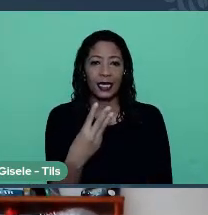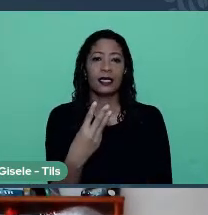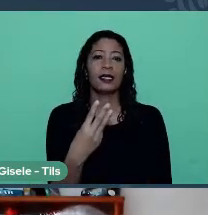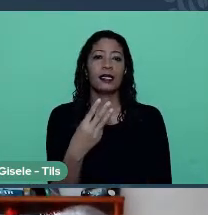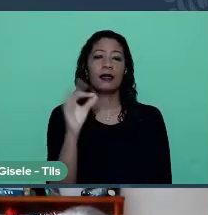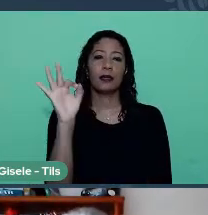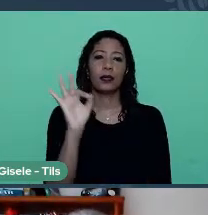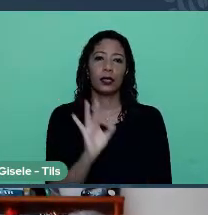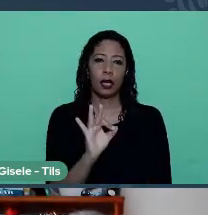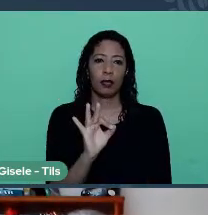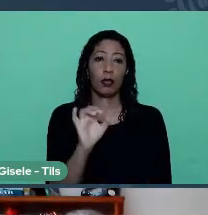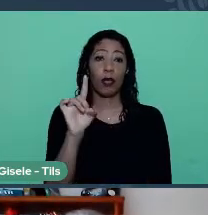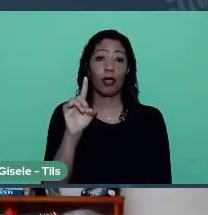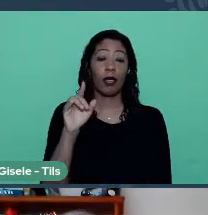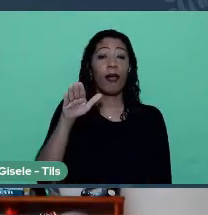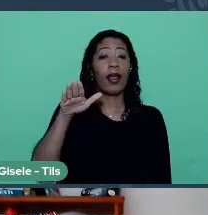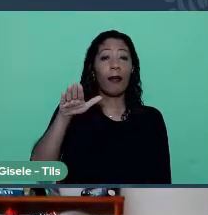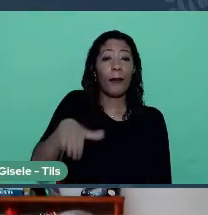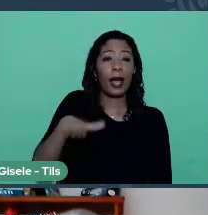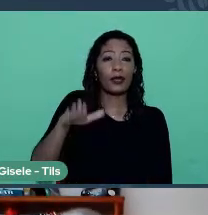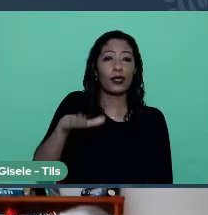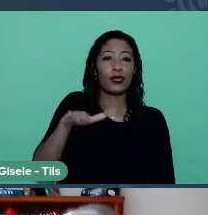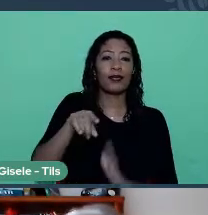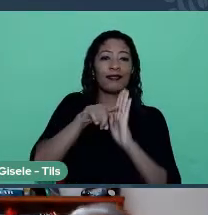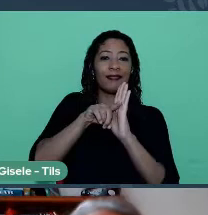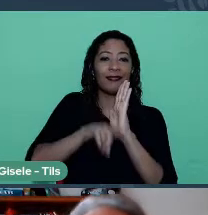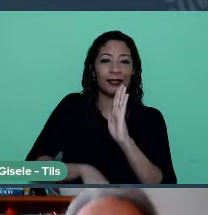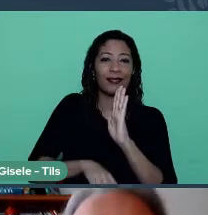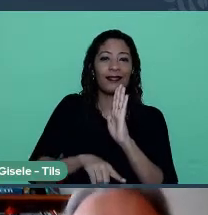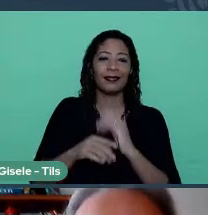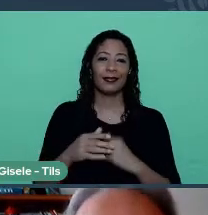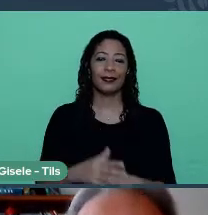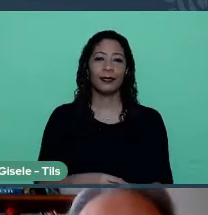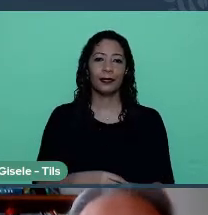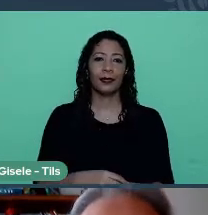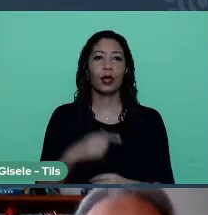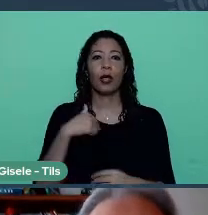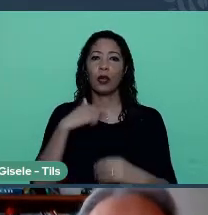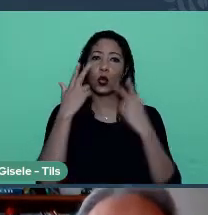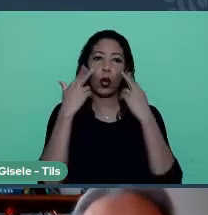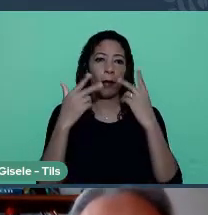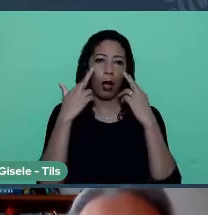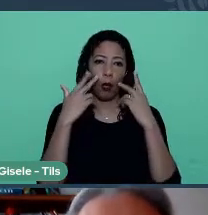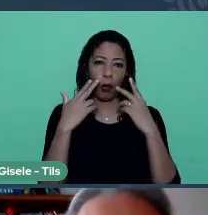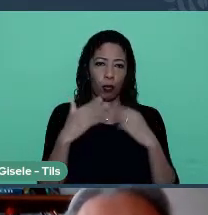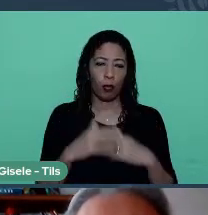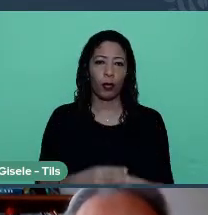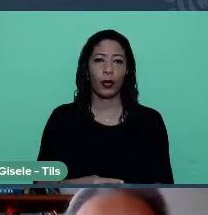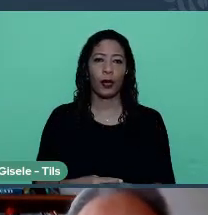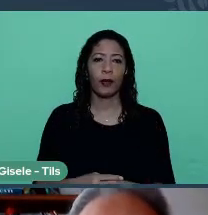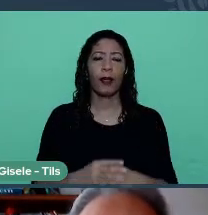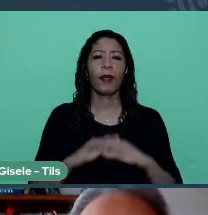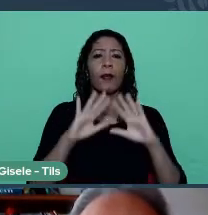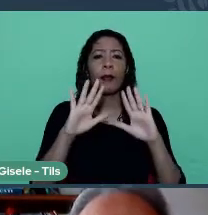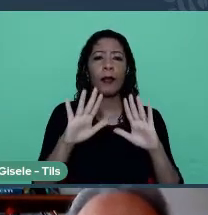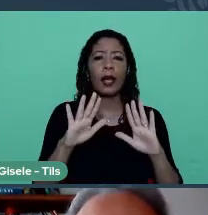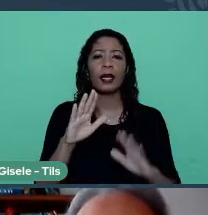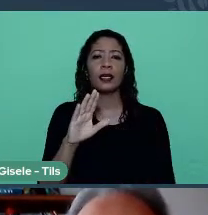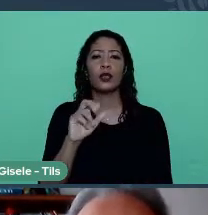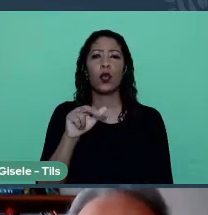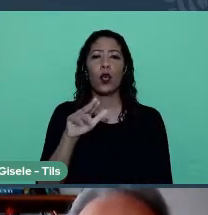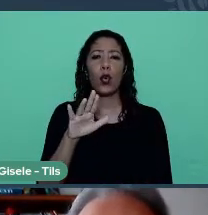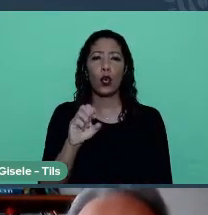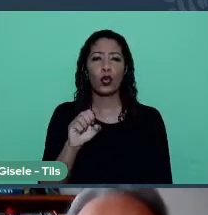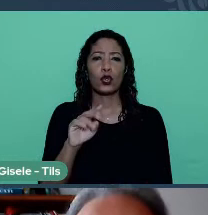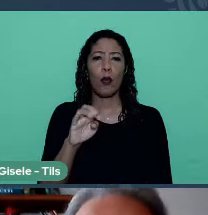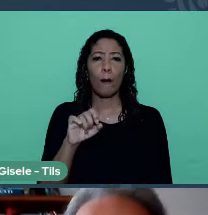está abaixo da expectativa, né, do normal para ela, mas quando usa o broncodilatador, ela tem um